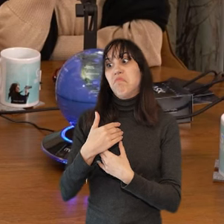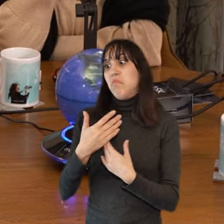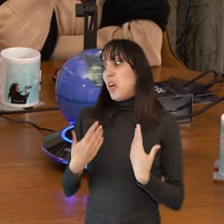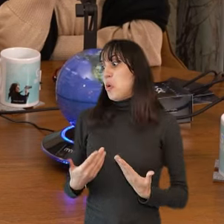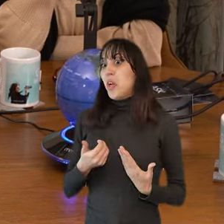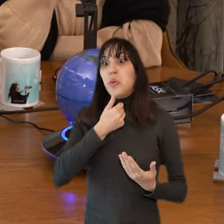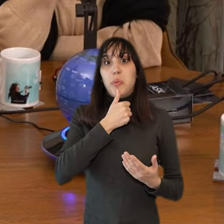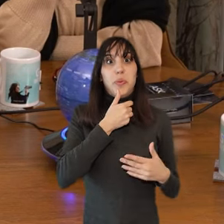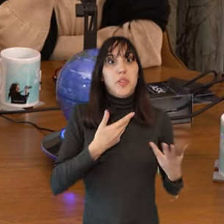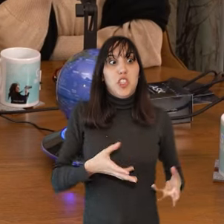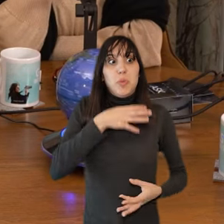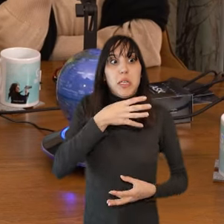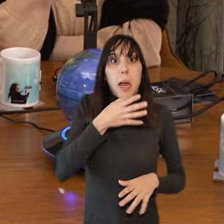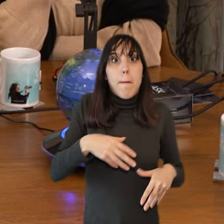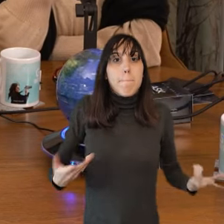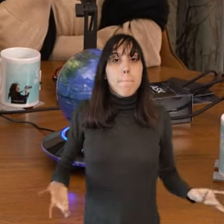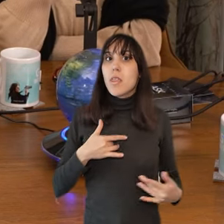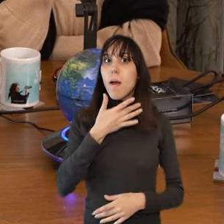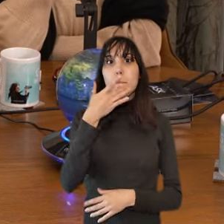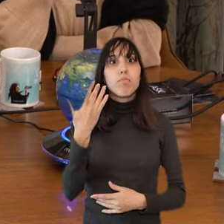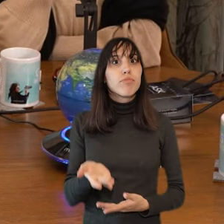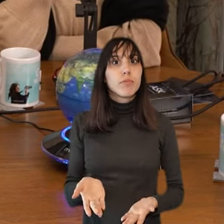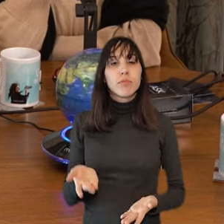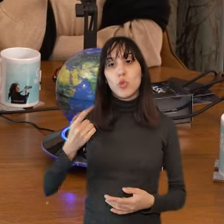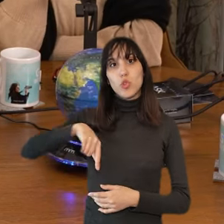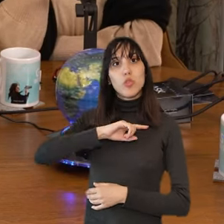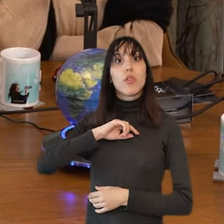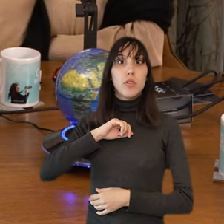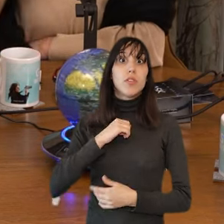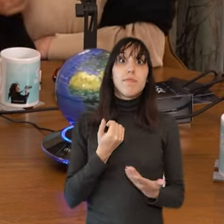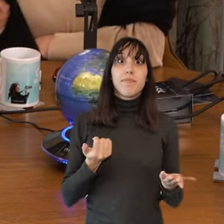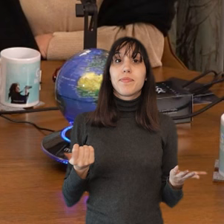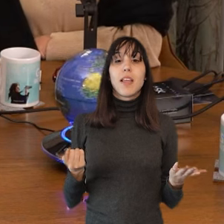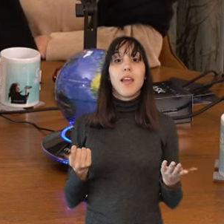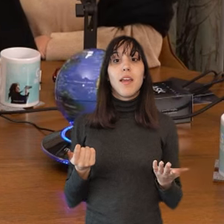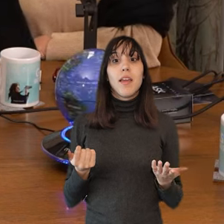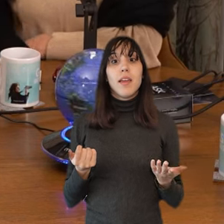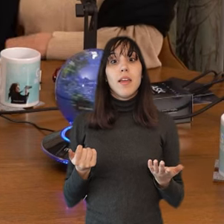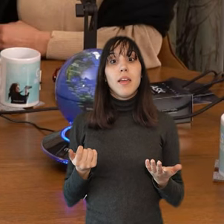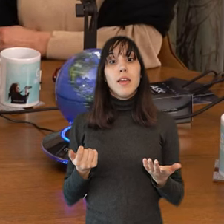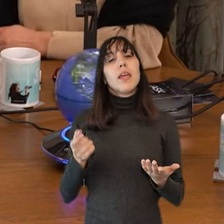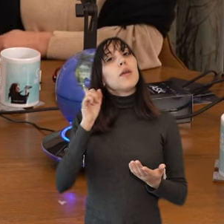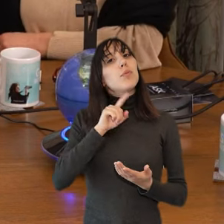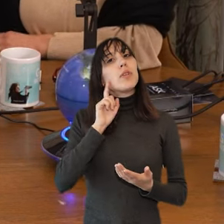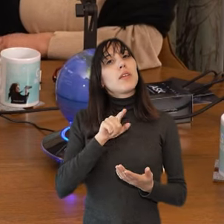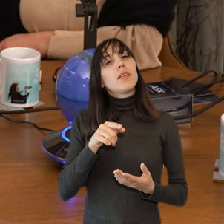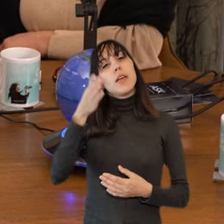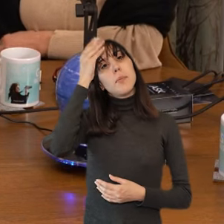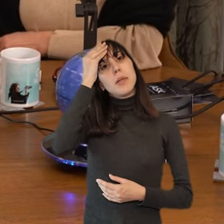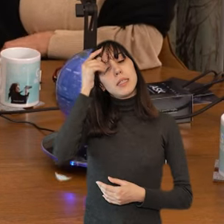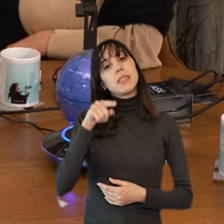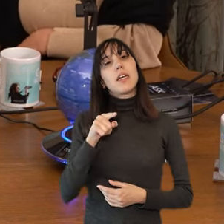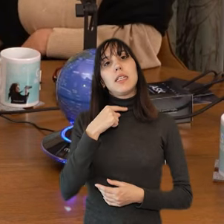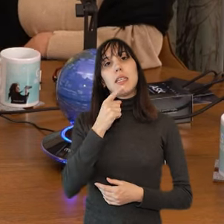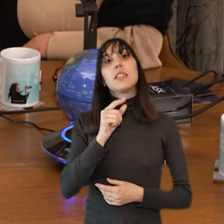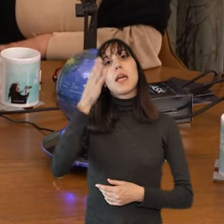eu queira agora explicar a alguém eu não sou capaz clo todos nós não e portanto H é esta aprendizagem nós